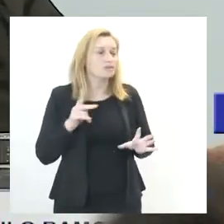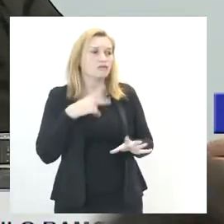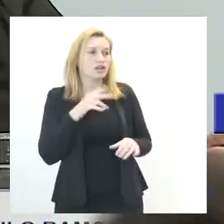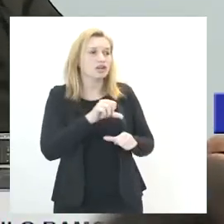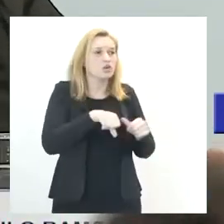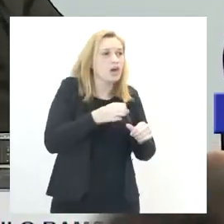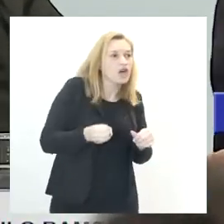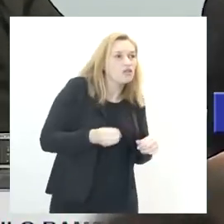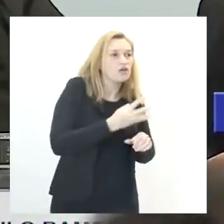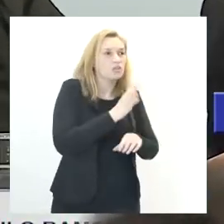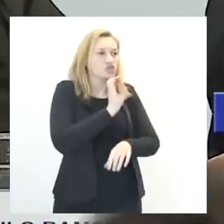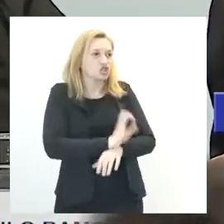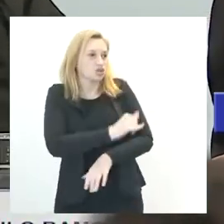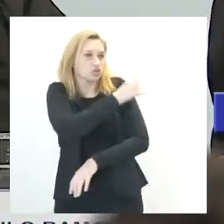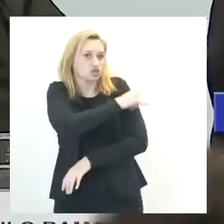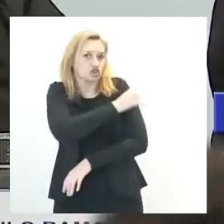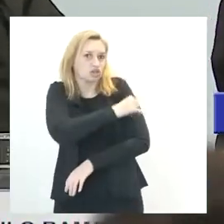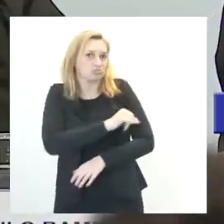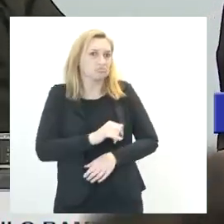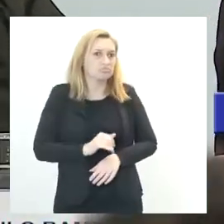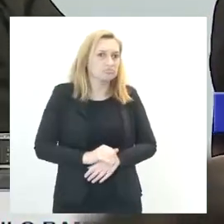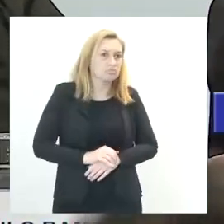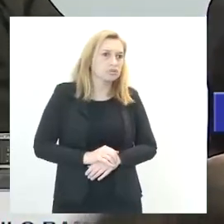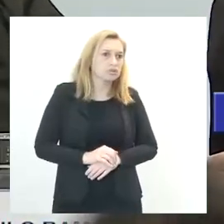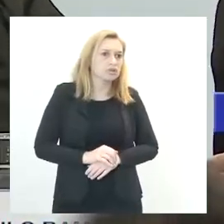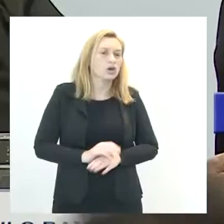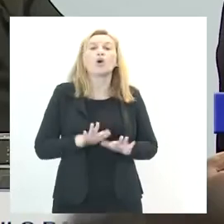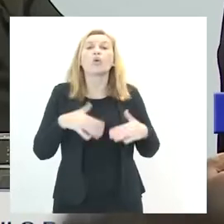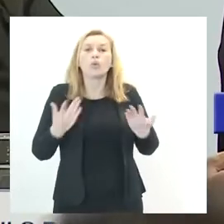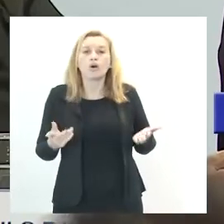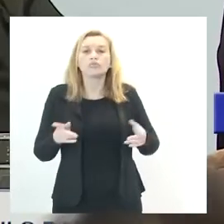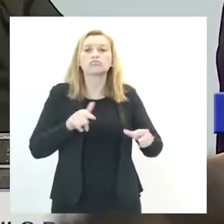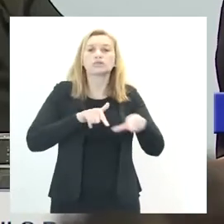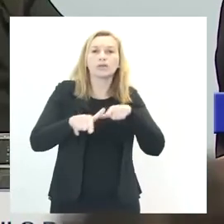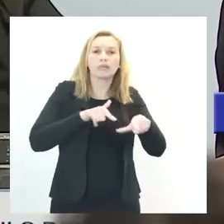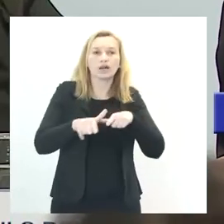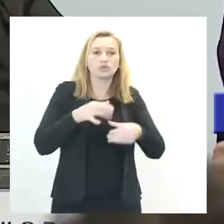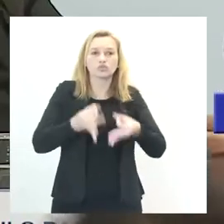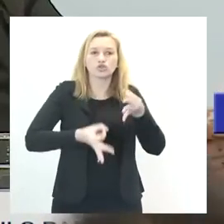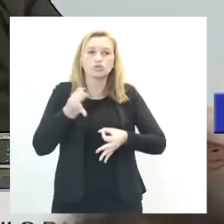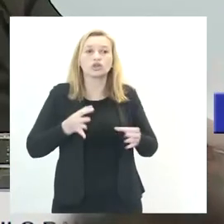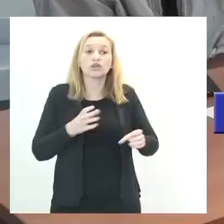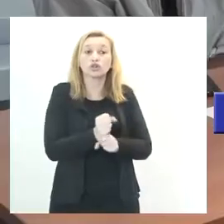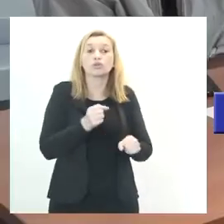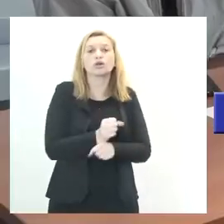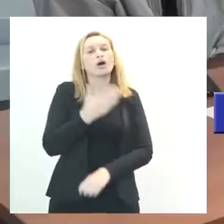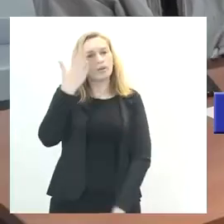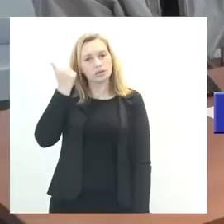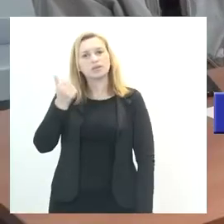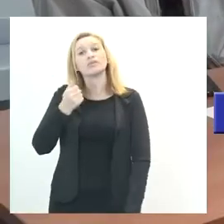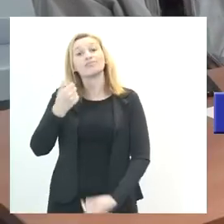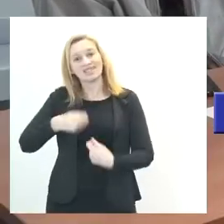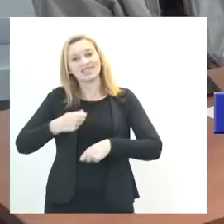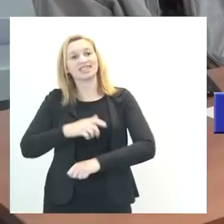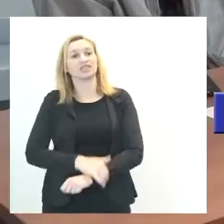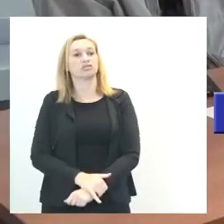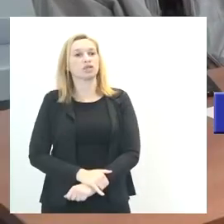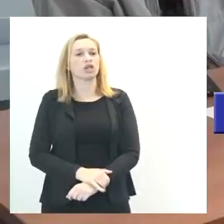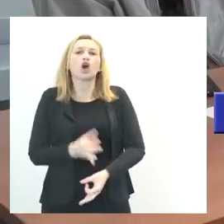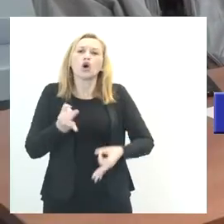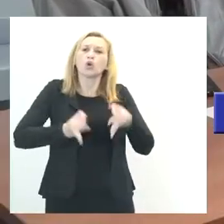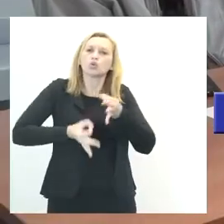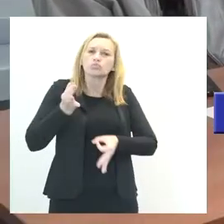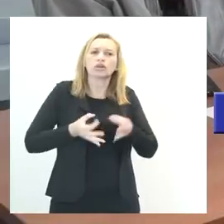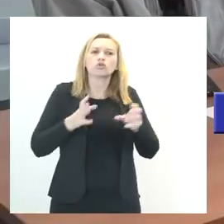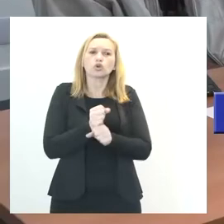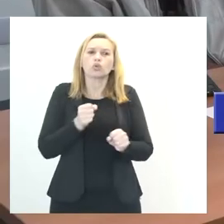reforma no estado do Rio de Janeiro lei qual vai ser o papel do tribunal de contas nem sabe mas o terminal de quanto